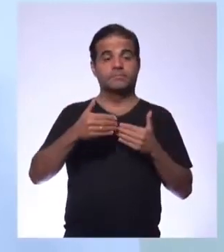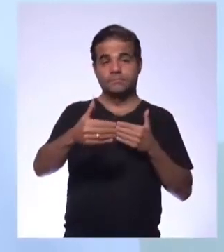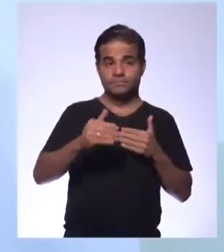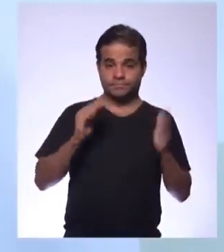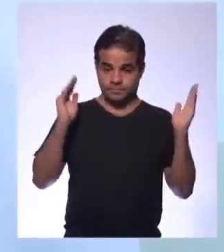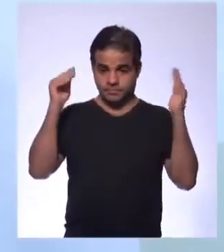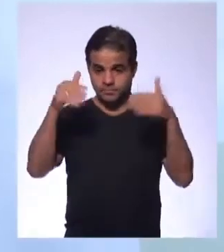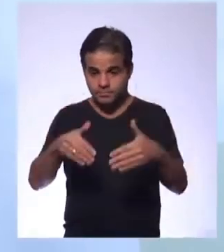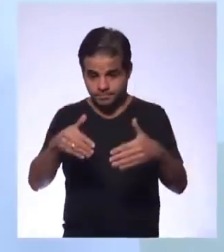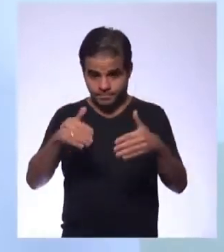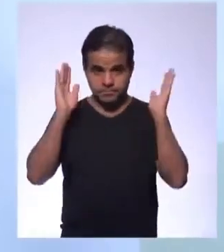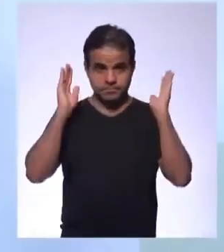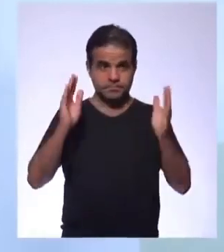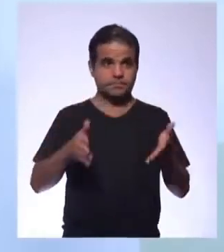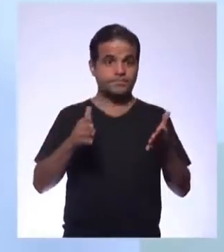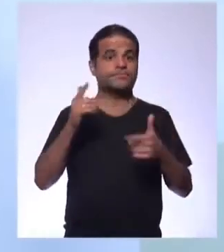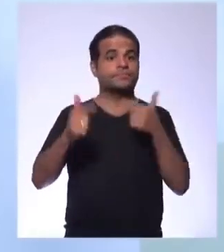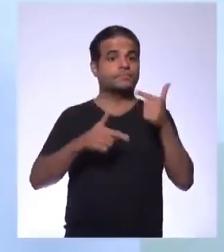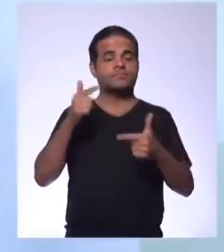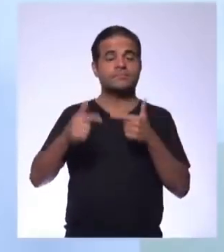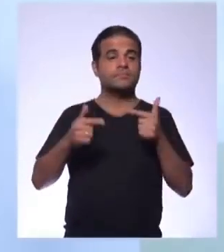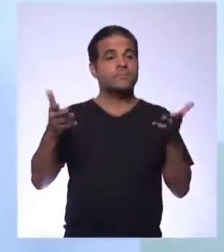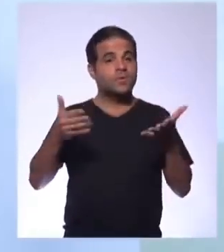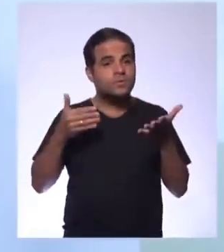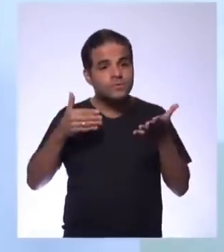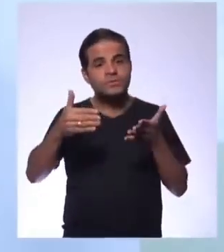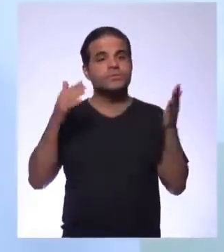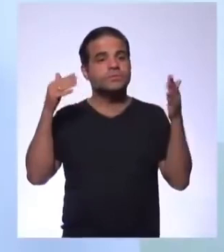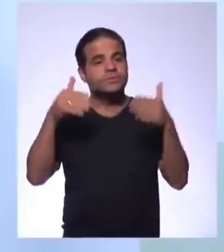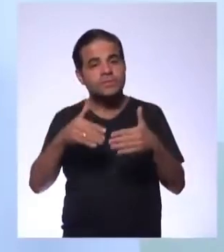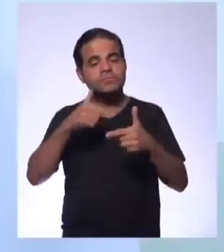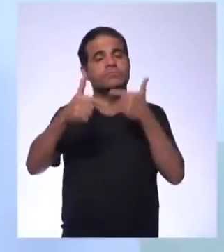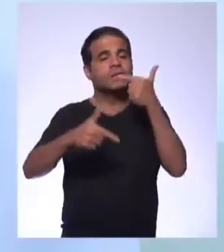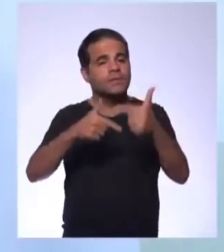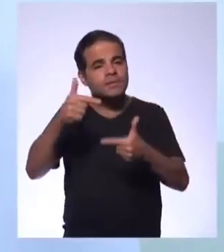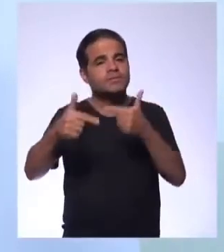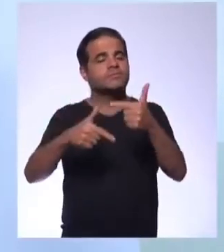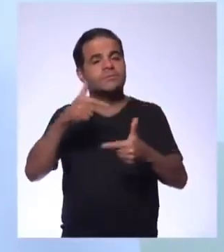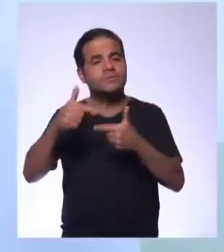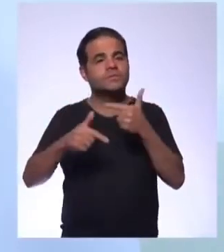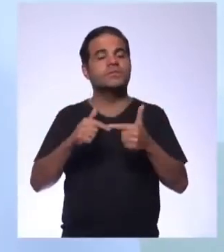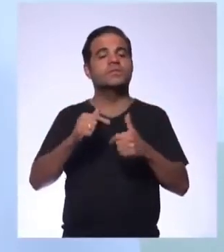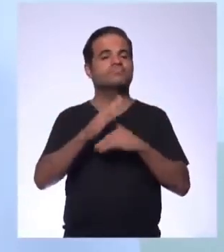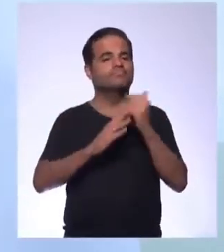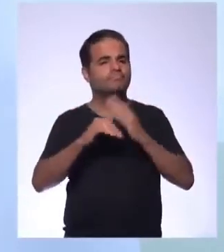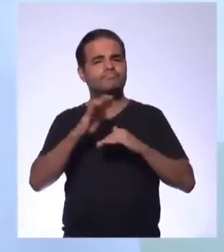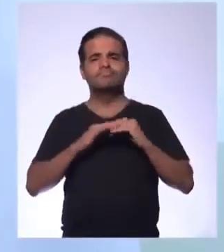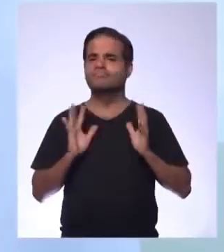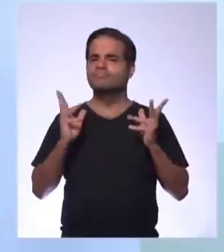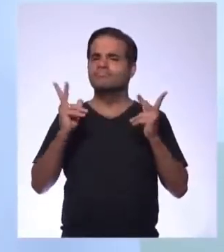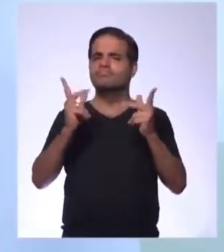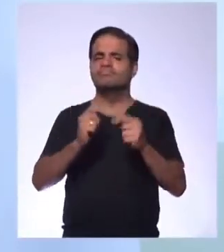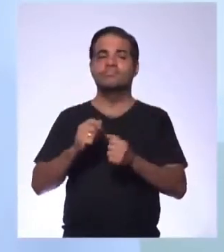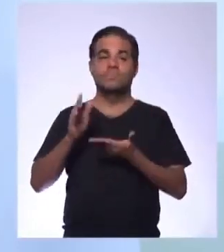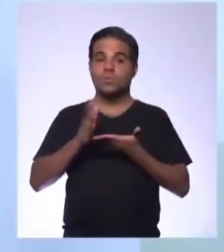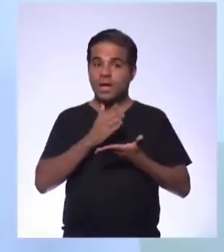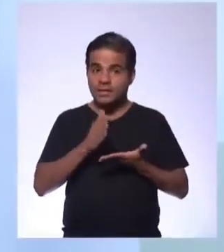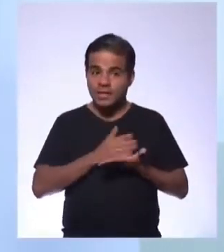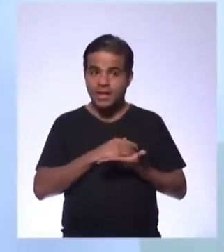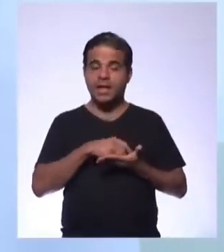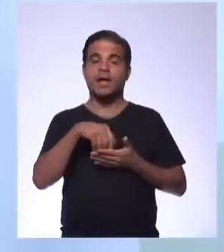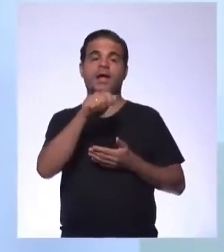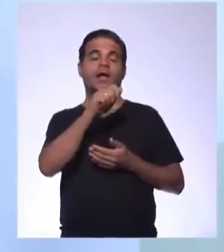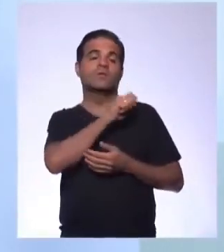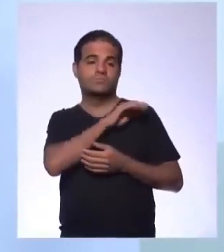que focar isso, gente. Olha, a partir de hoje, nós estamos trabalhando as habilidades do caderno do aluno